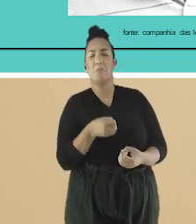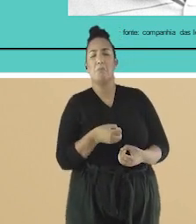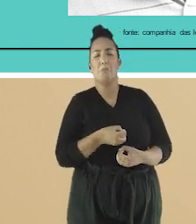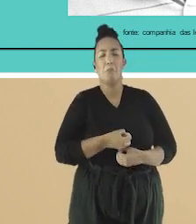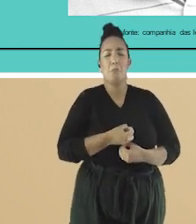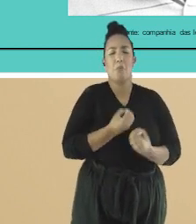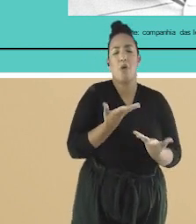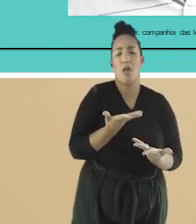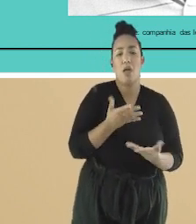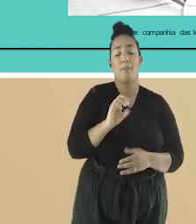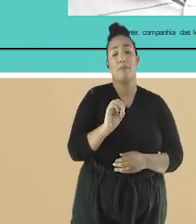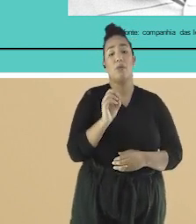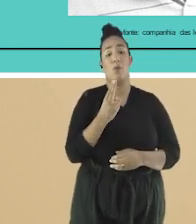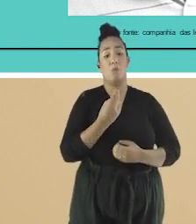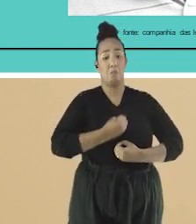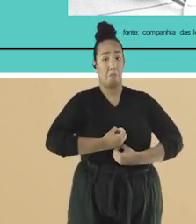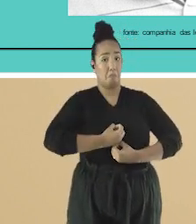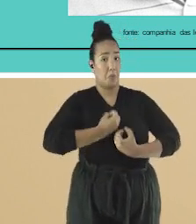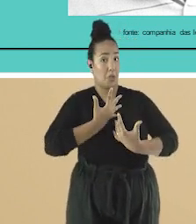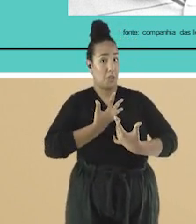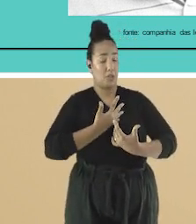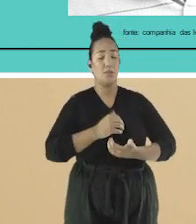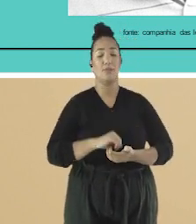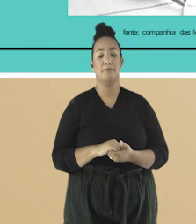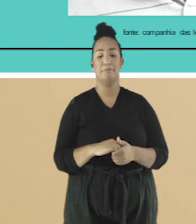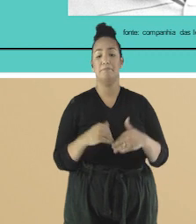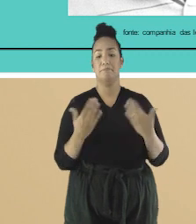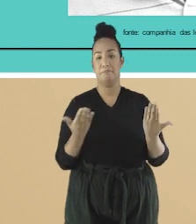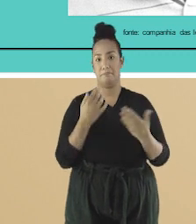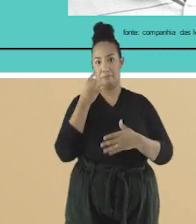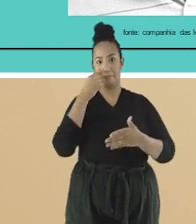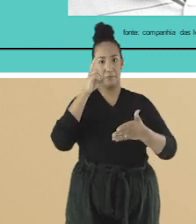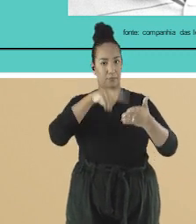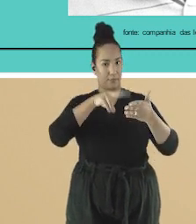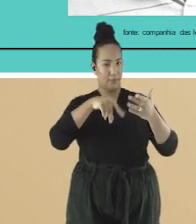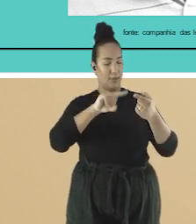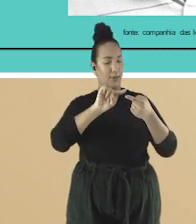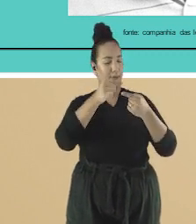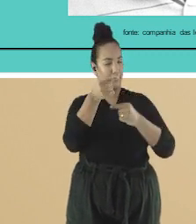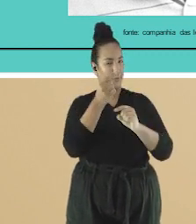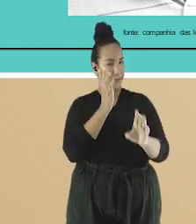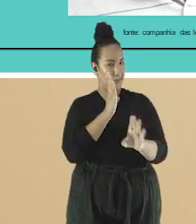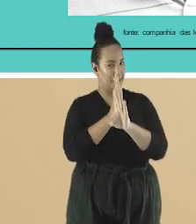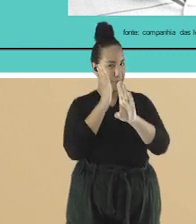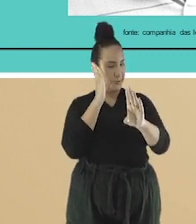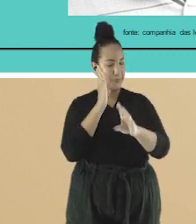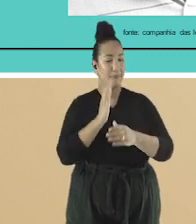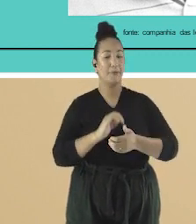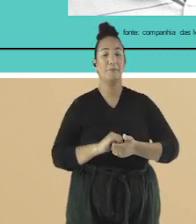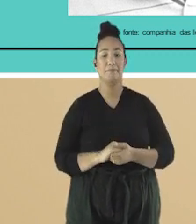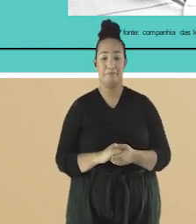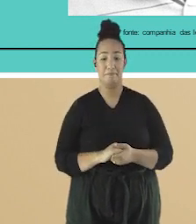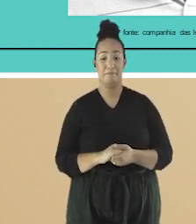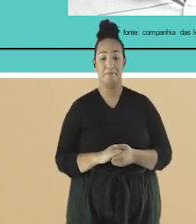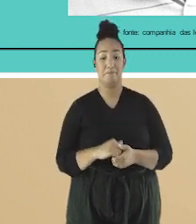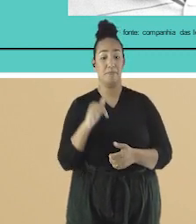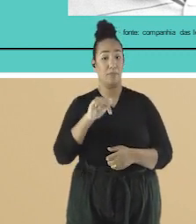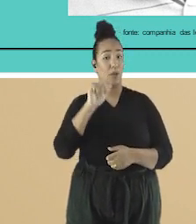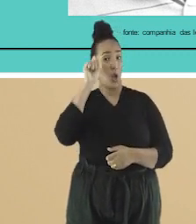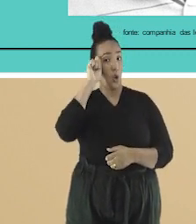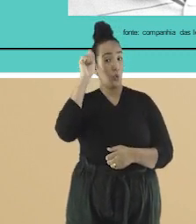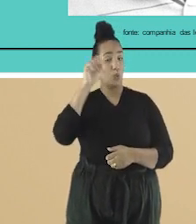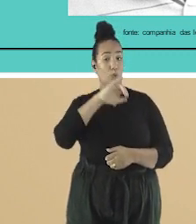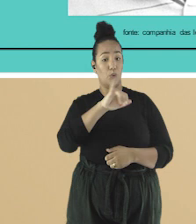uma poesia? Olha, vamos só ler que a gente descobre depois. Esse texto é do autor José